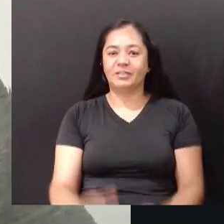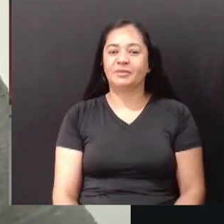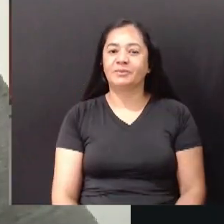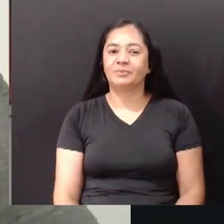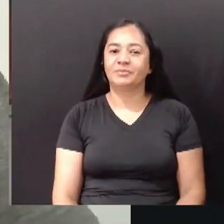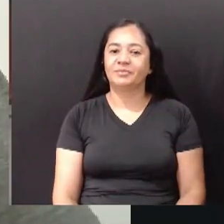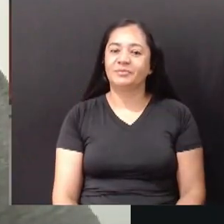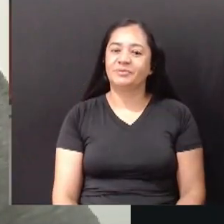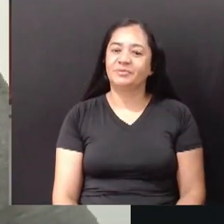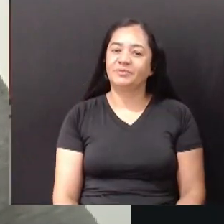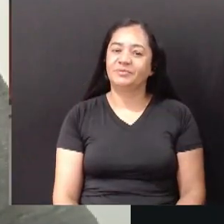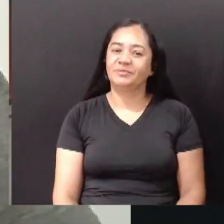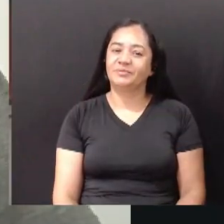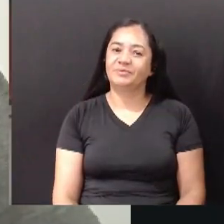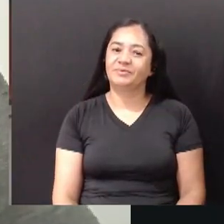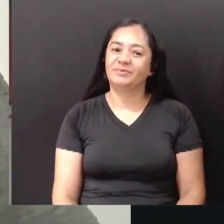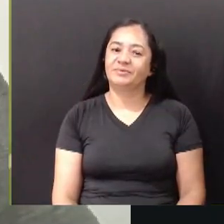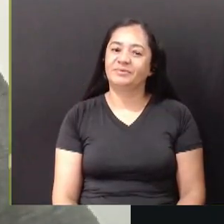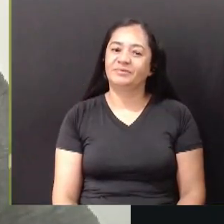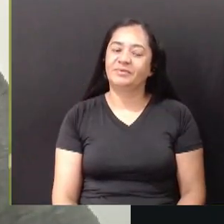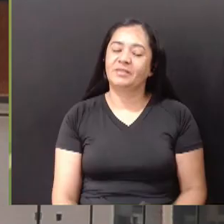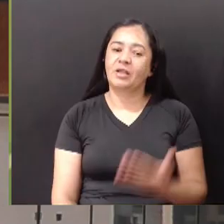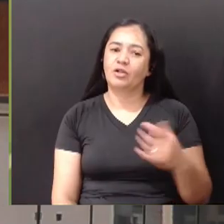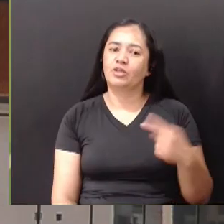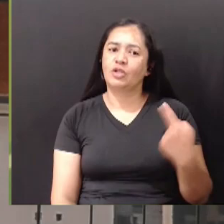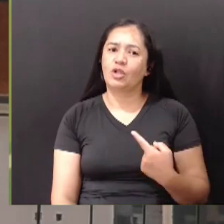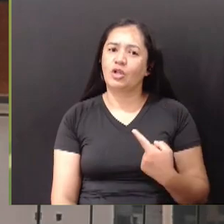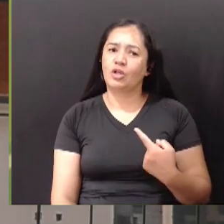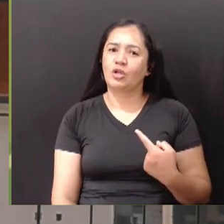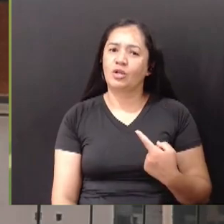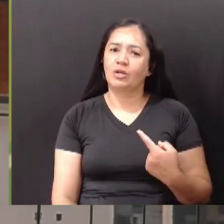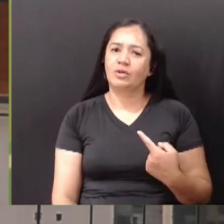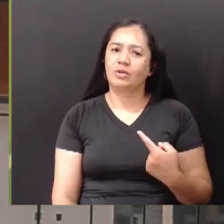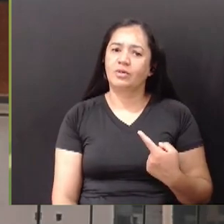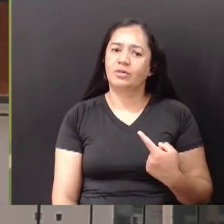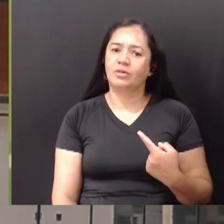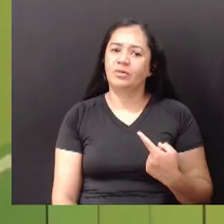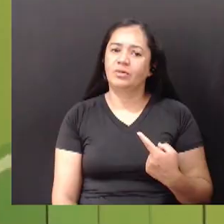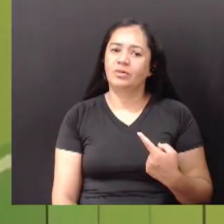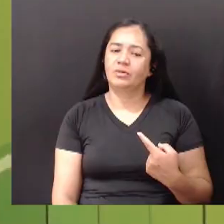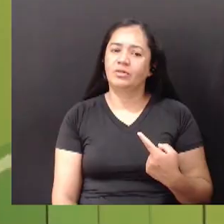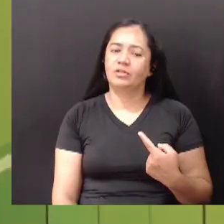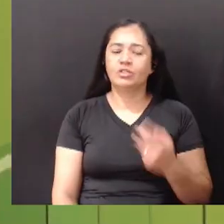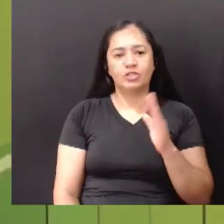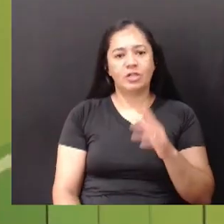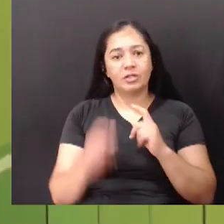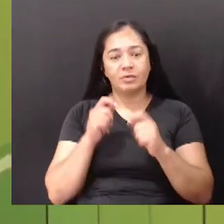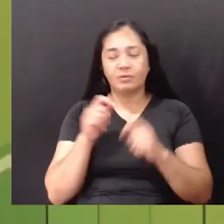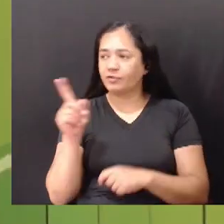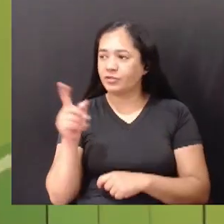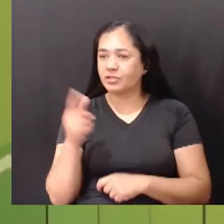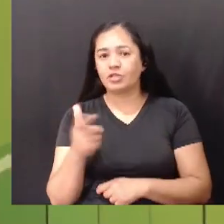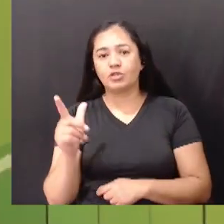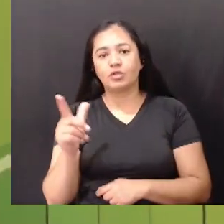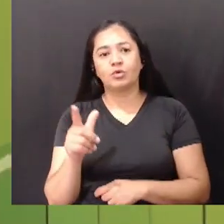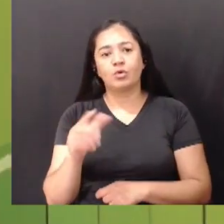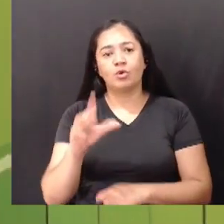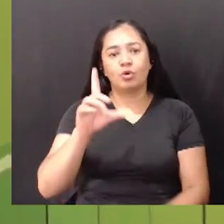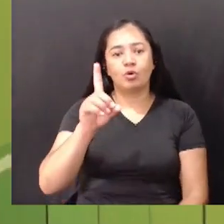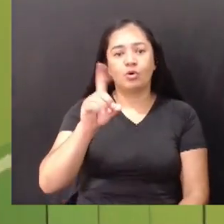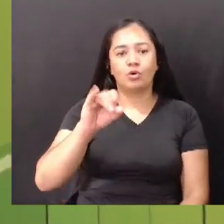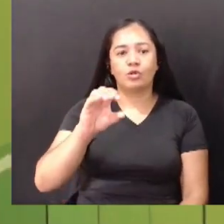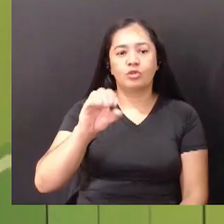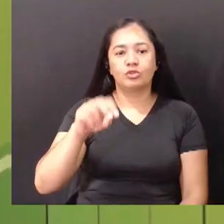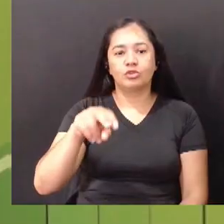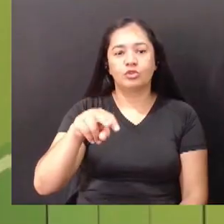registro. Agora, Tomás, a gente, inclusive, eu já entrevistei tanto você quanto o